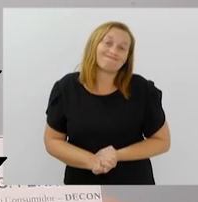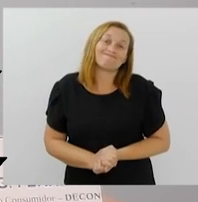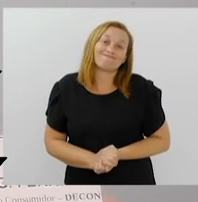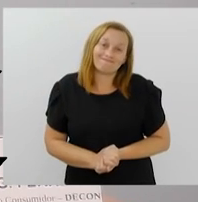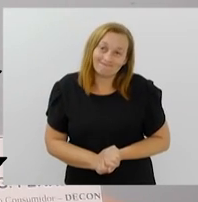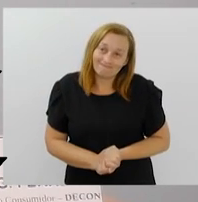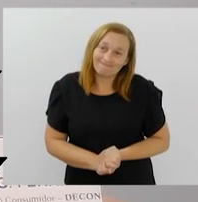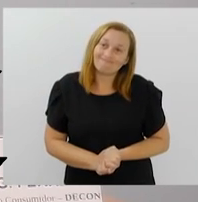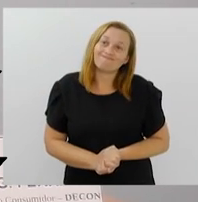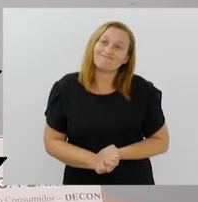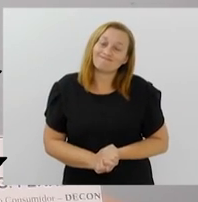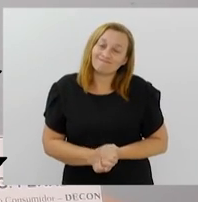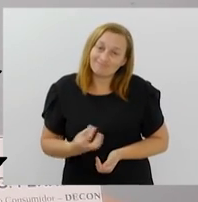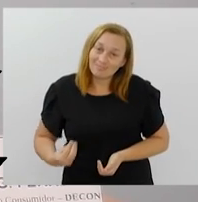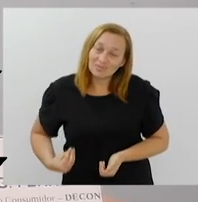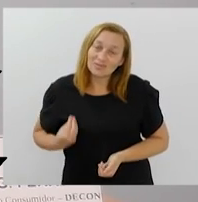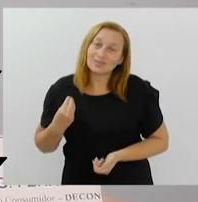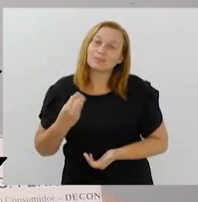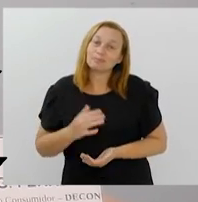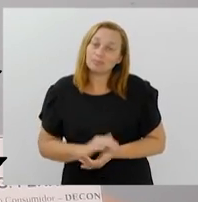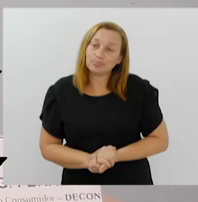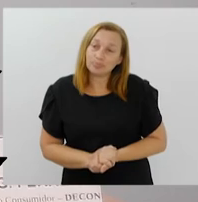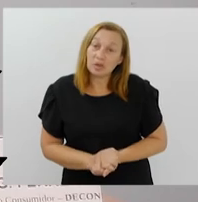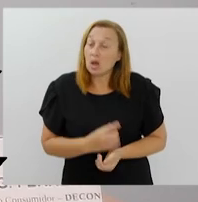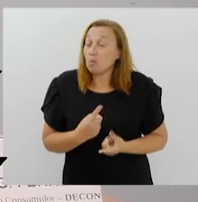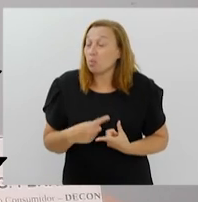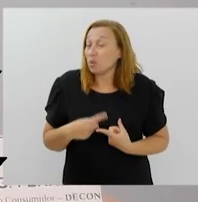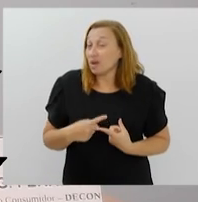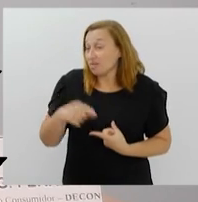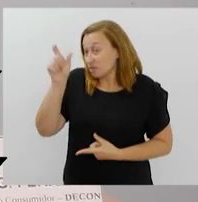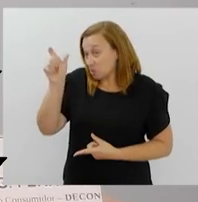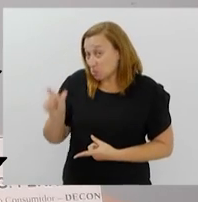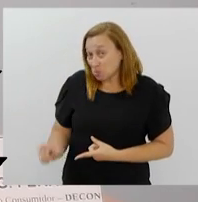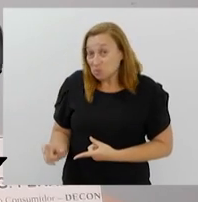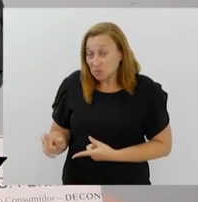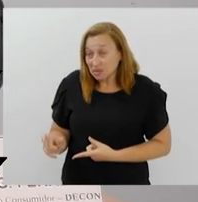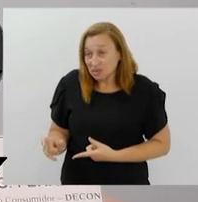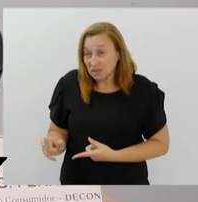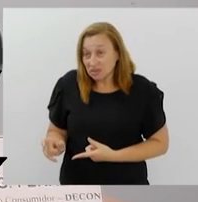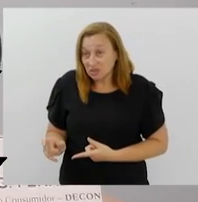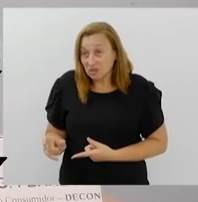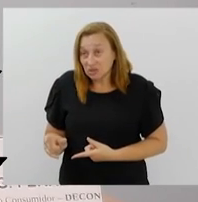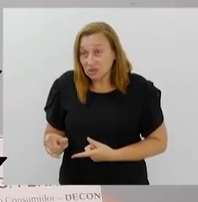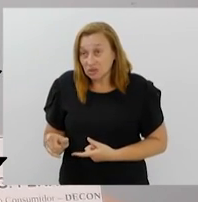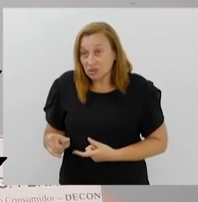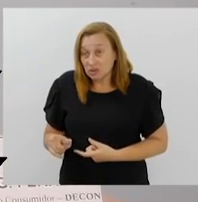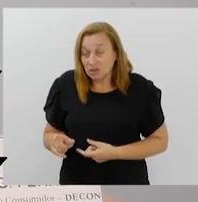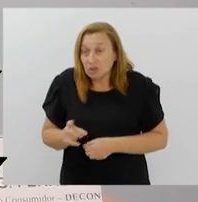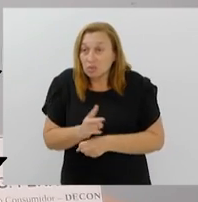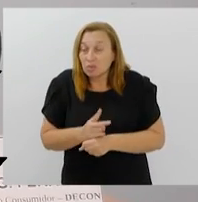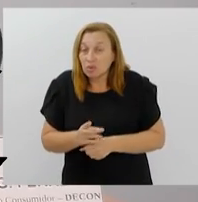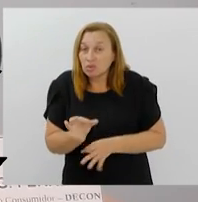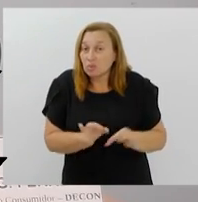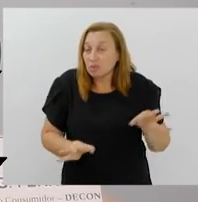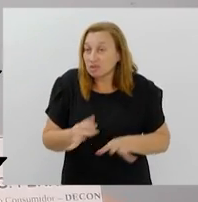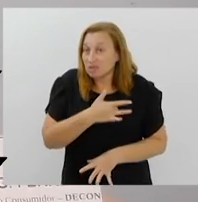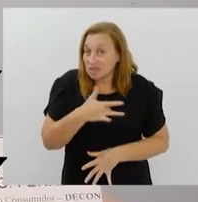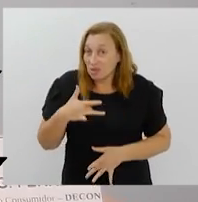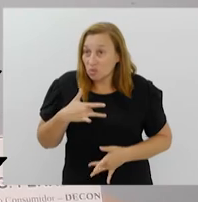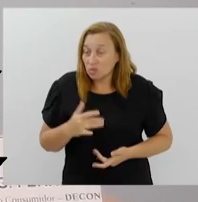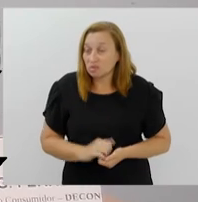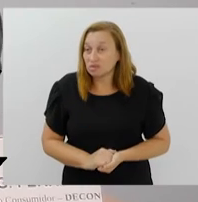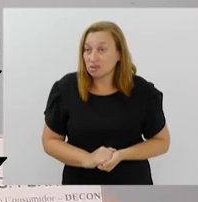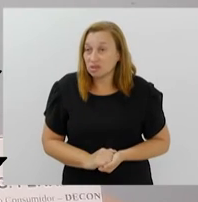uma oportunidade de vida porque a pessoa buscando através de um plano de saúde